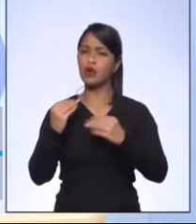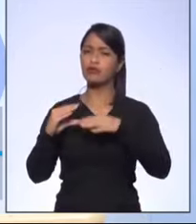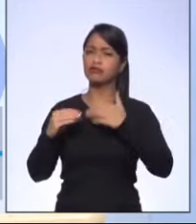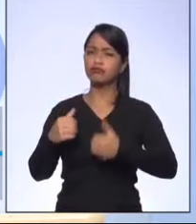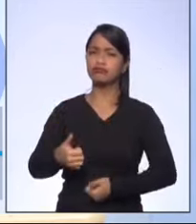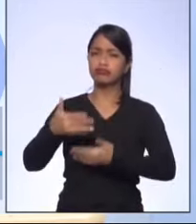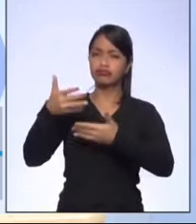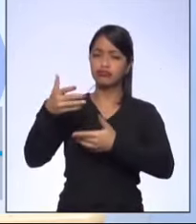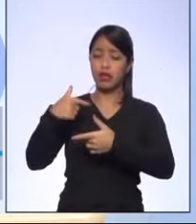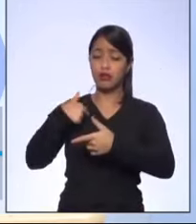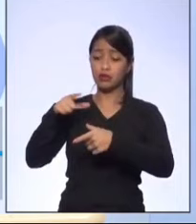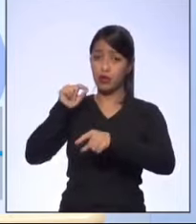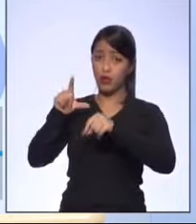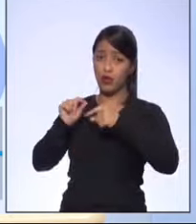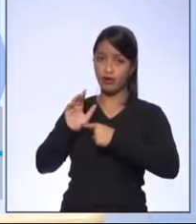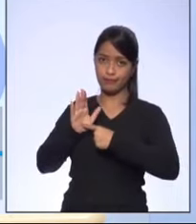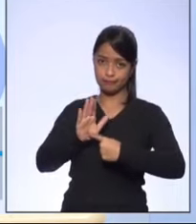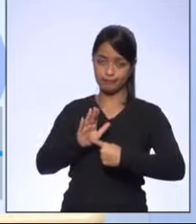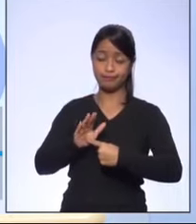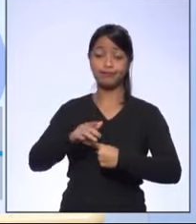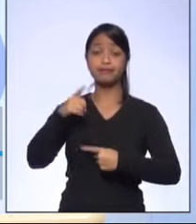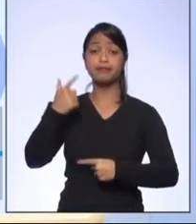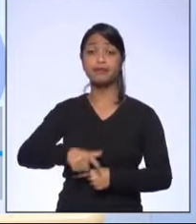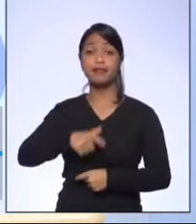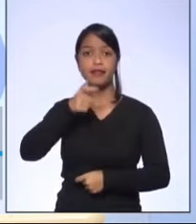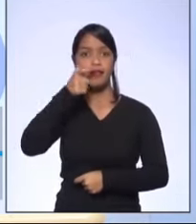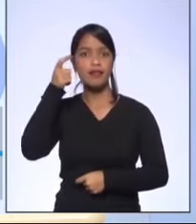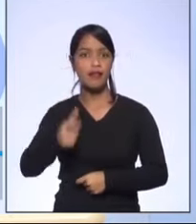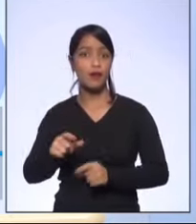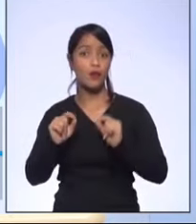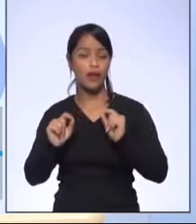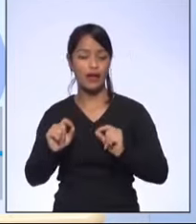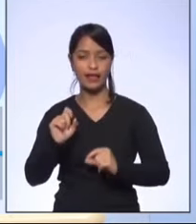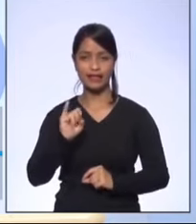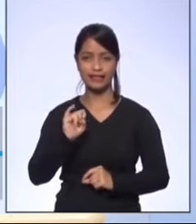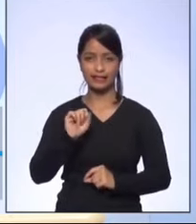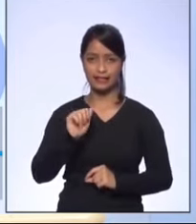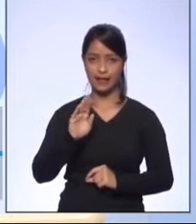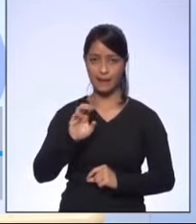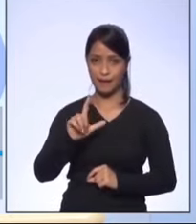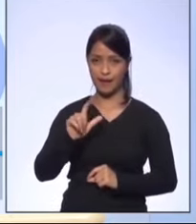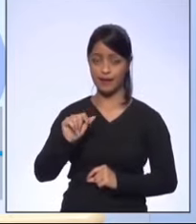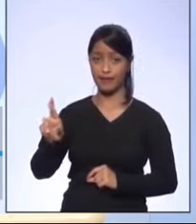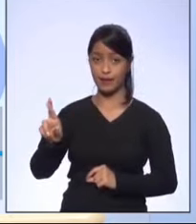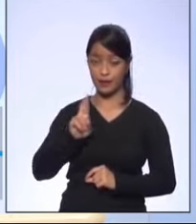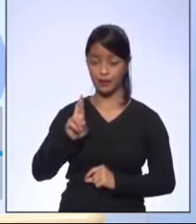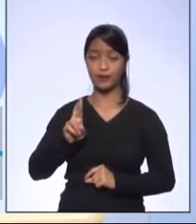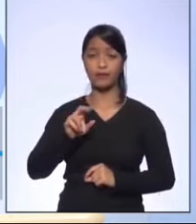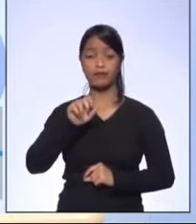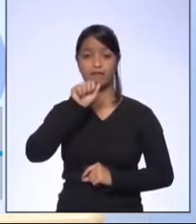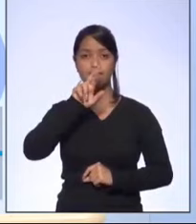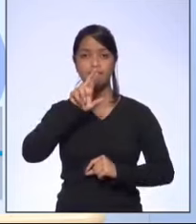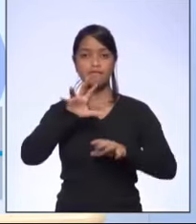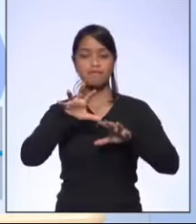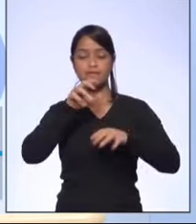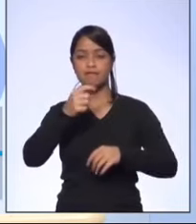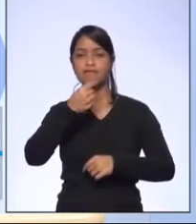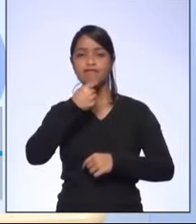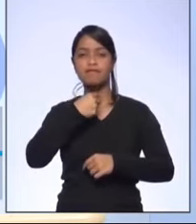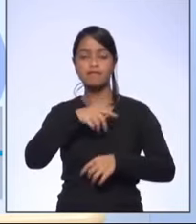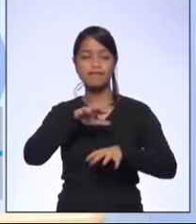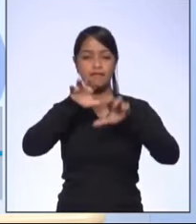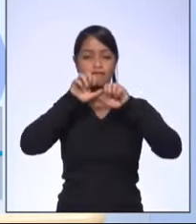destaque. E tem aqui interessante para nós, olha só. Isabela, sistema respiratório, brônquios e